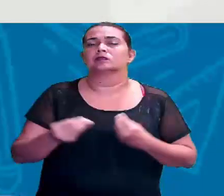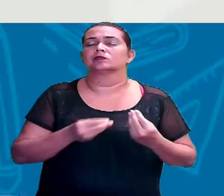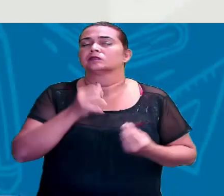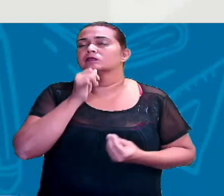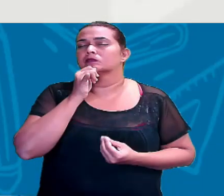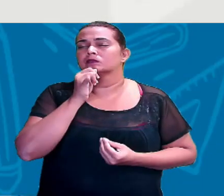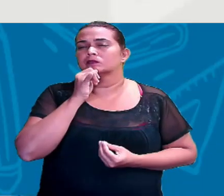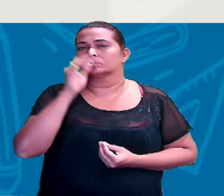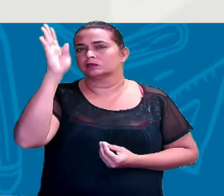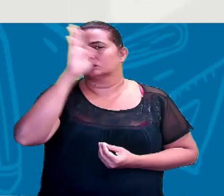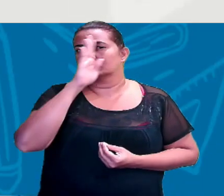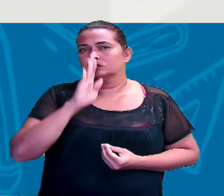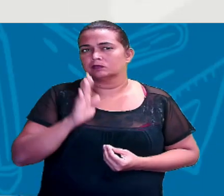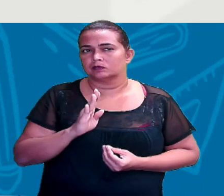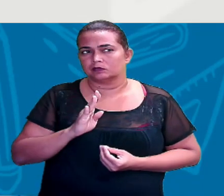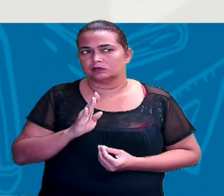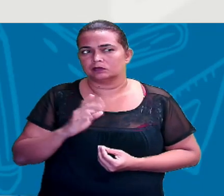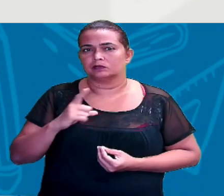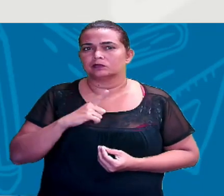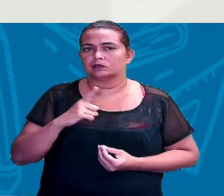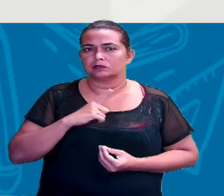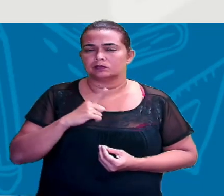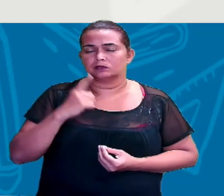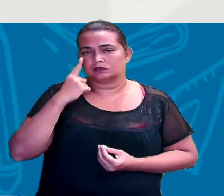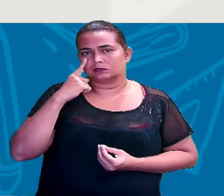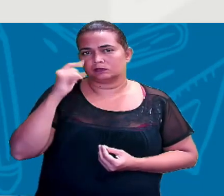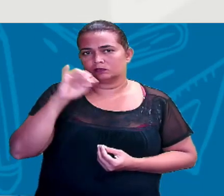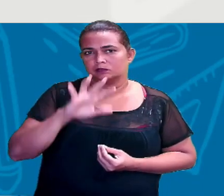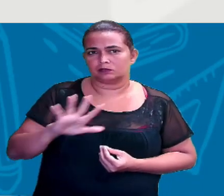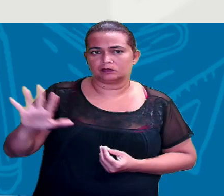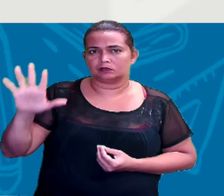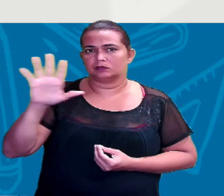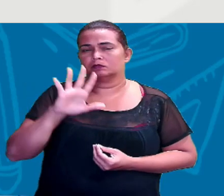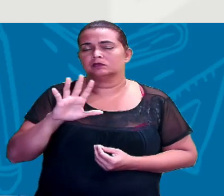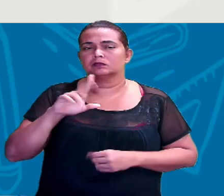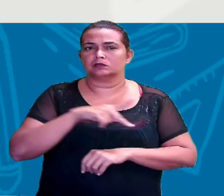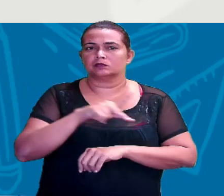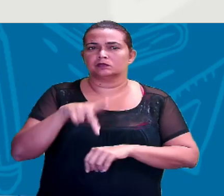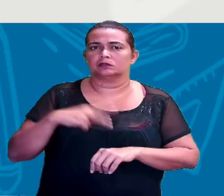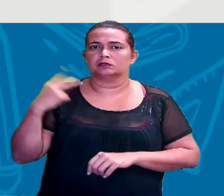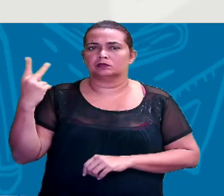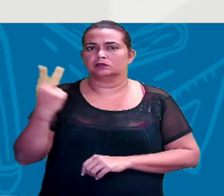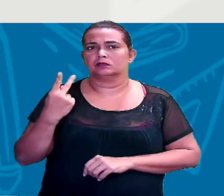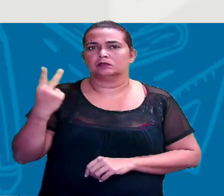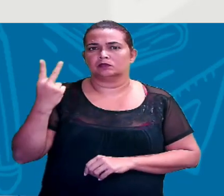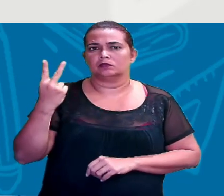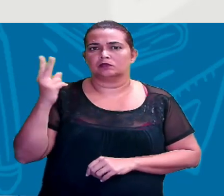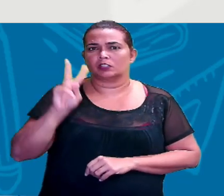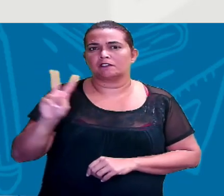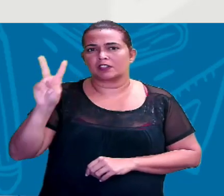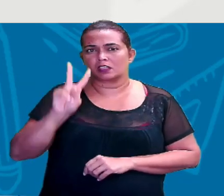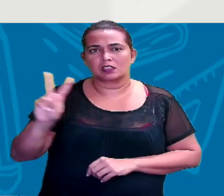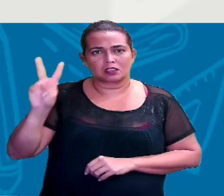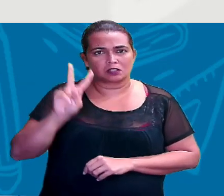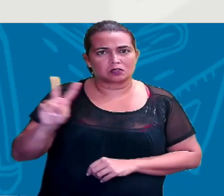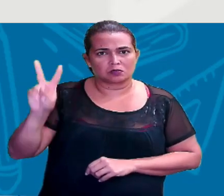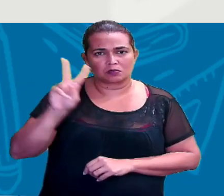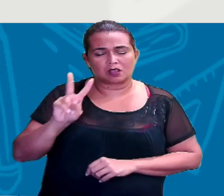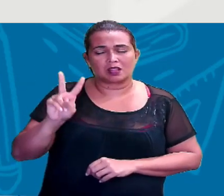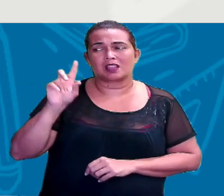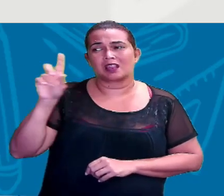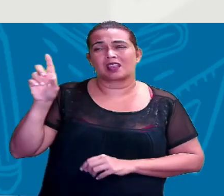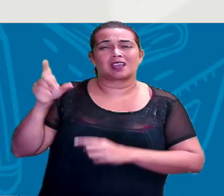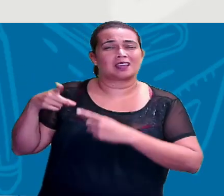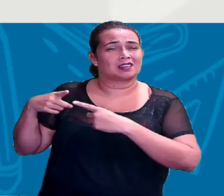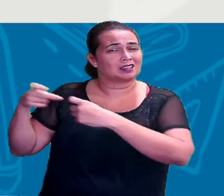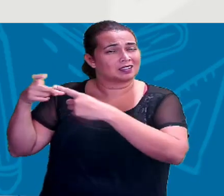é justamente essa situação aqui, que se trata da Venezuela e de outros países onde pessoas fugindo de guerra,